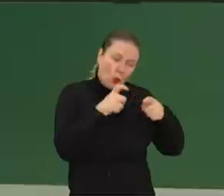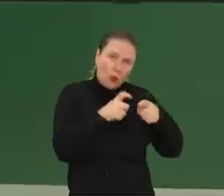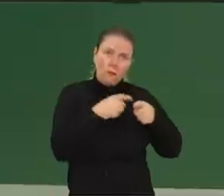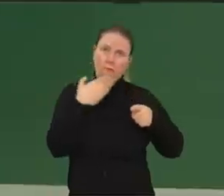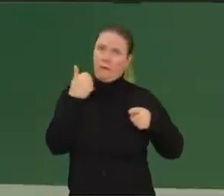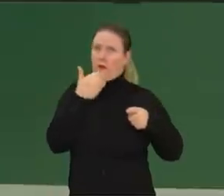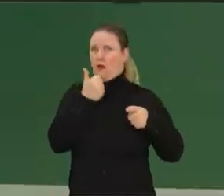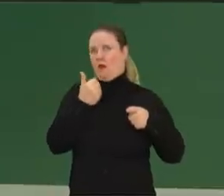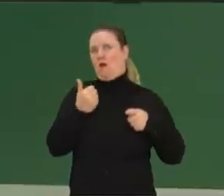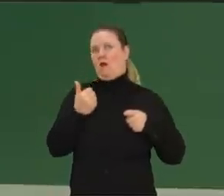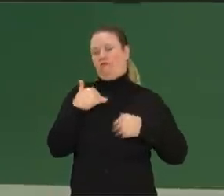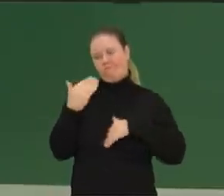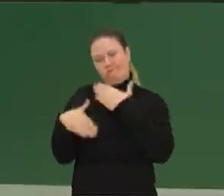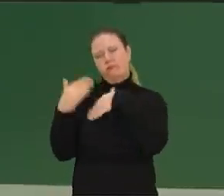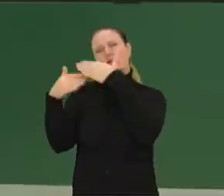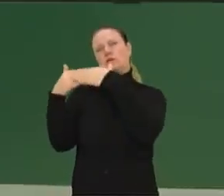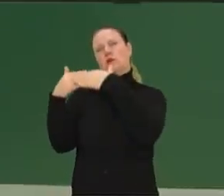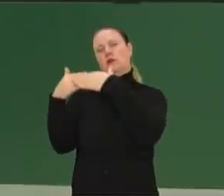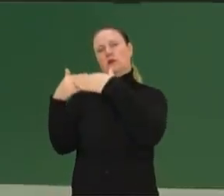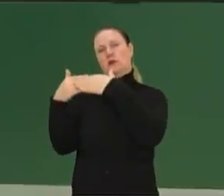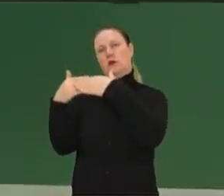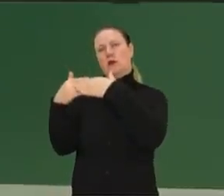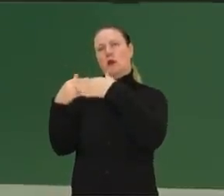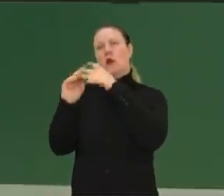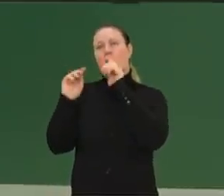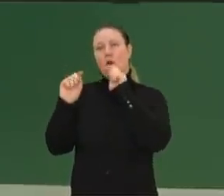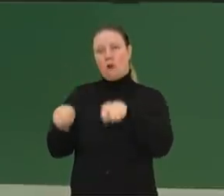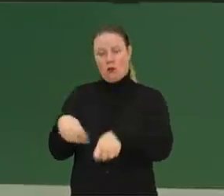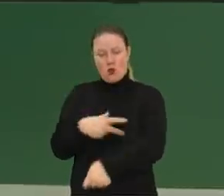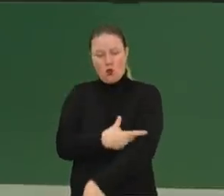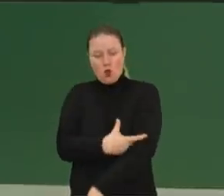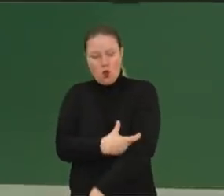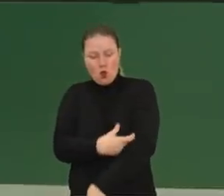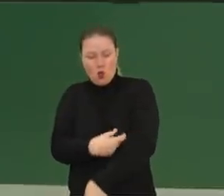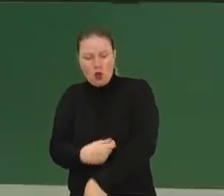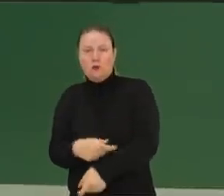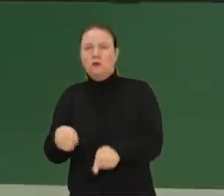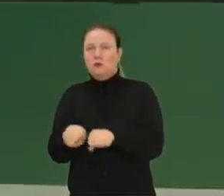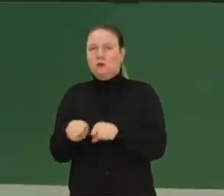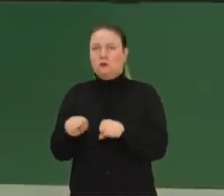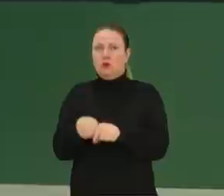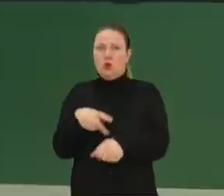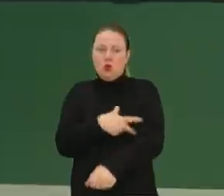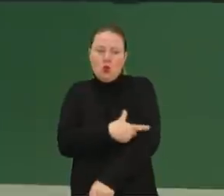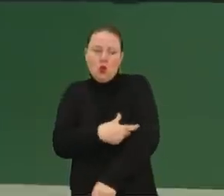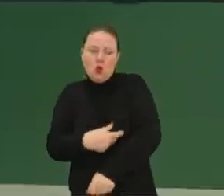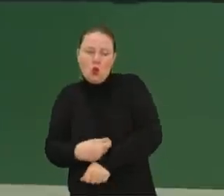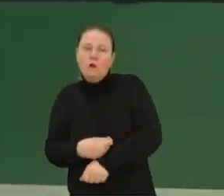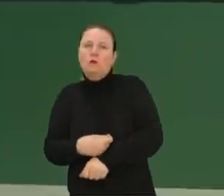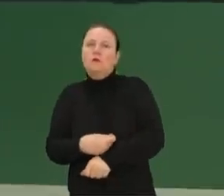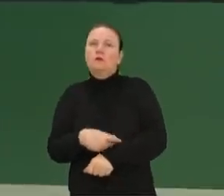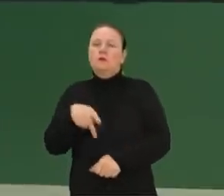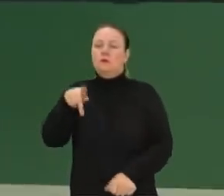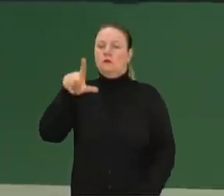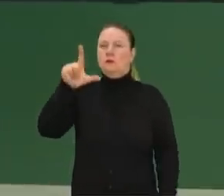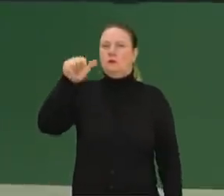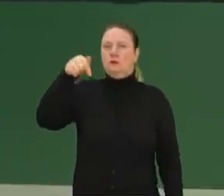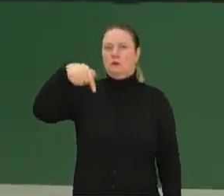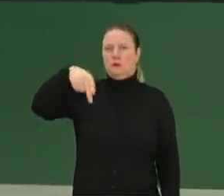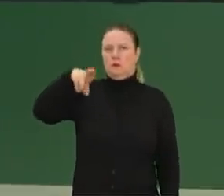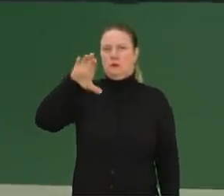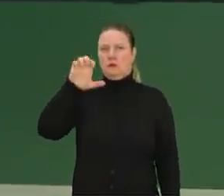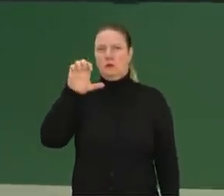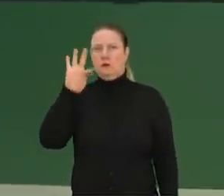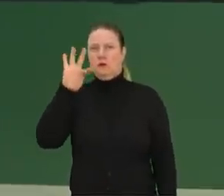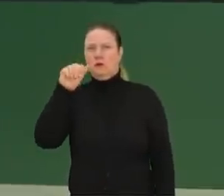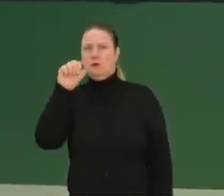o mais rápido possível, tá? Existe doação de sangue e existe também doação de plaquetas, tá? Então, a pessoa que doa sangue está doando